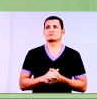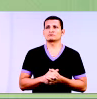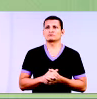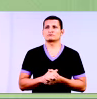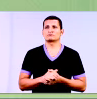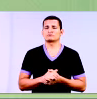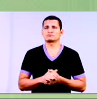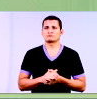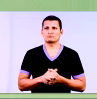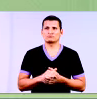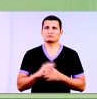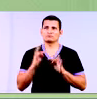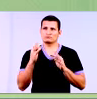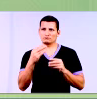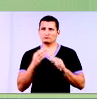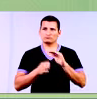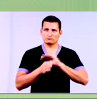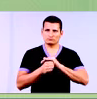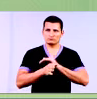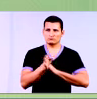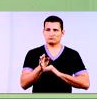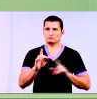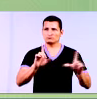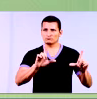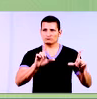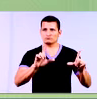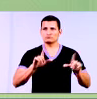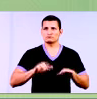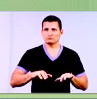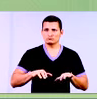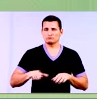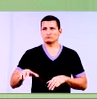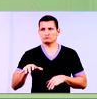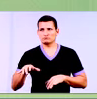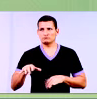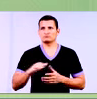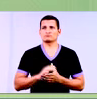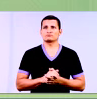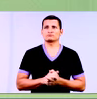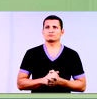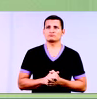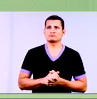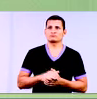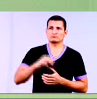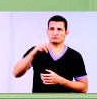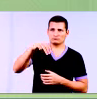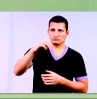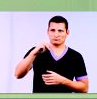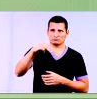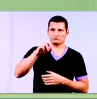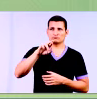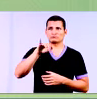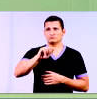aqui, tanto os dispositivos de entrada e saída, o monitor, o teclado, o mouse, quanto a memória e quanto a CPU,